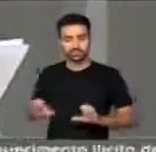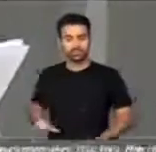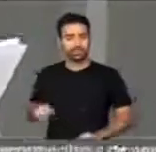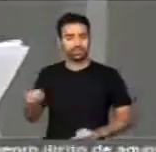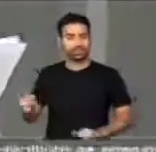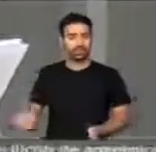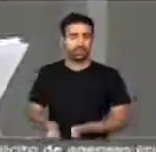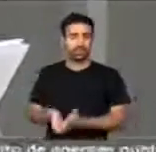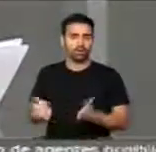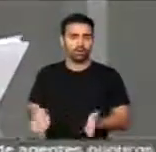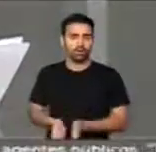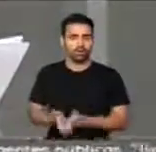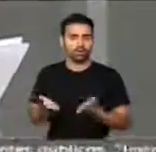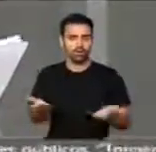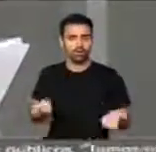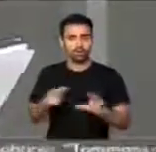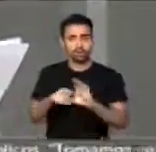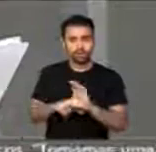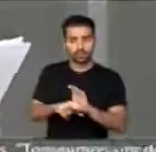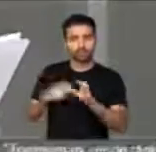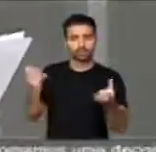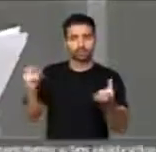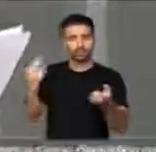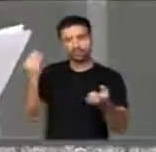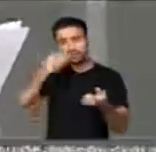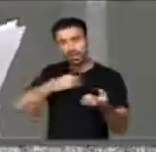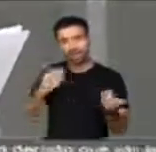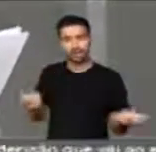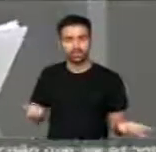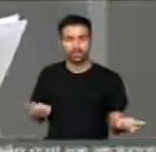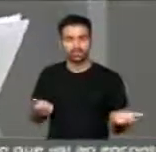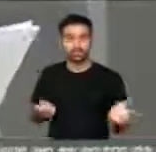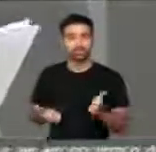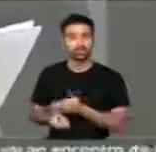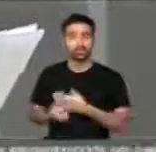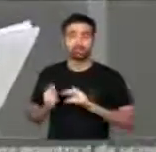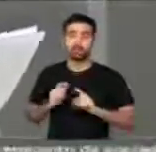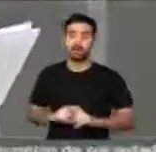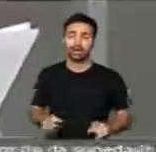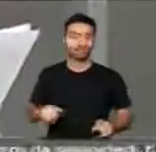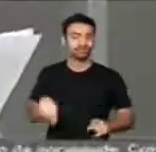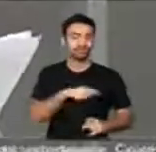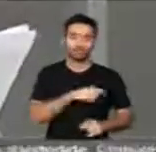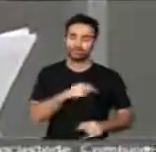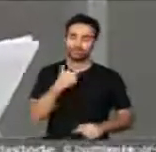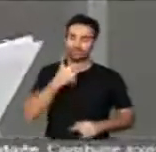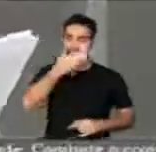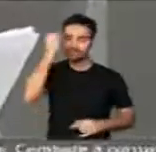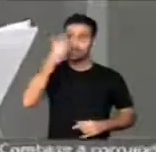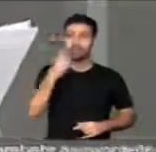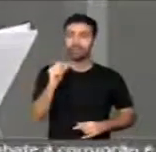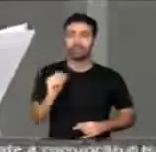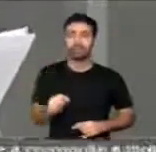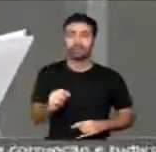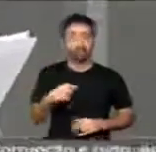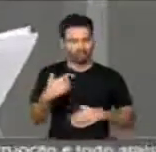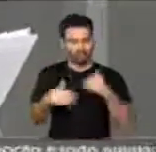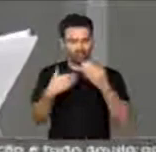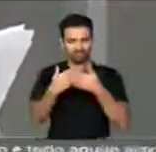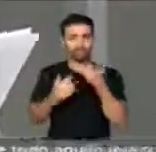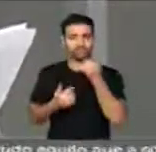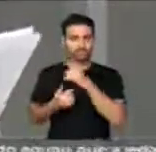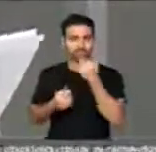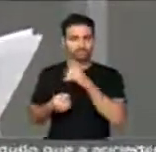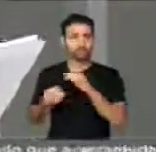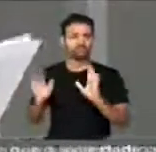em situação de dependência e vulnerabilidade. Obviamente, não podemos deixar de mencionar os avanços que tivemos com